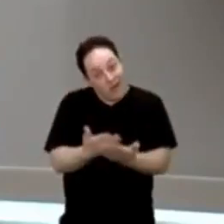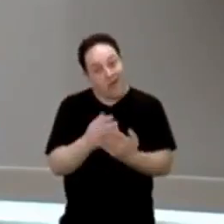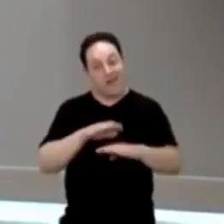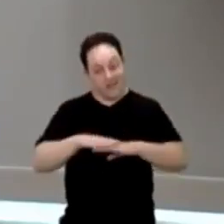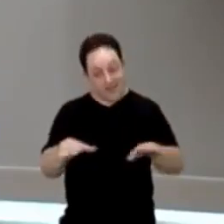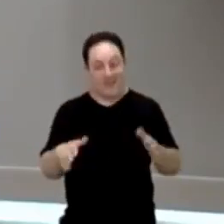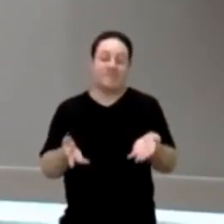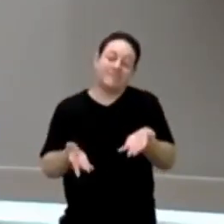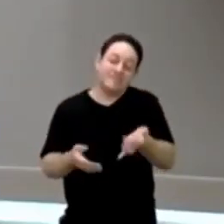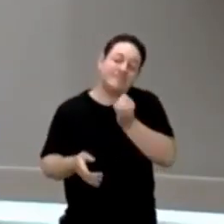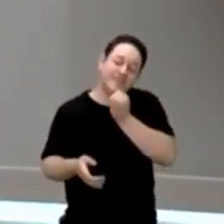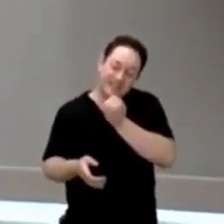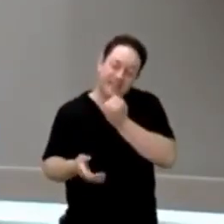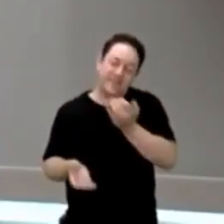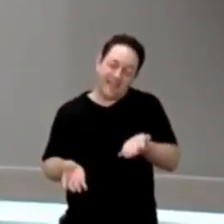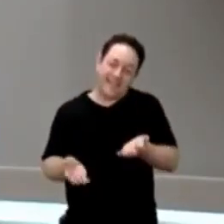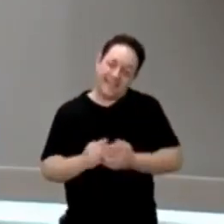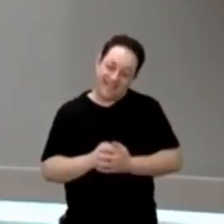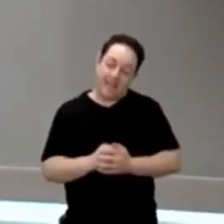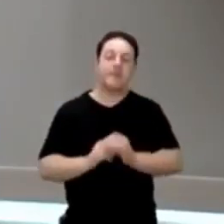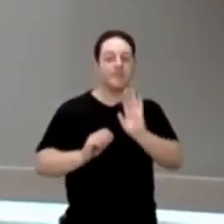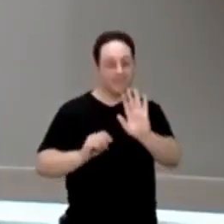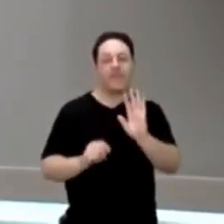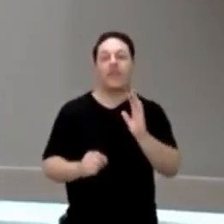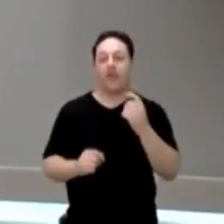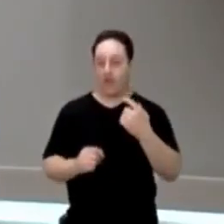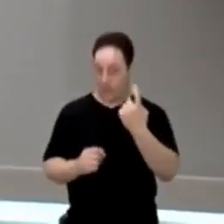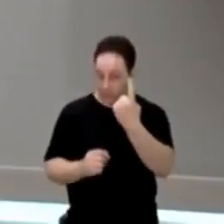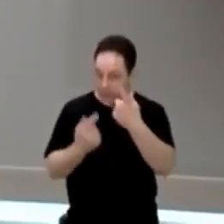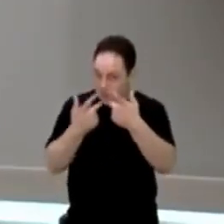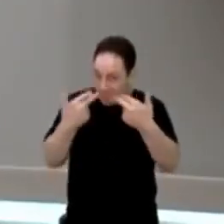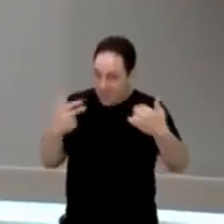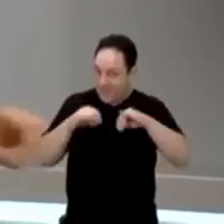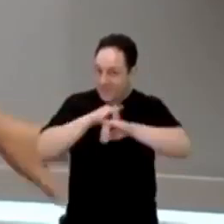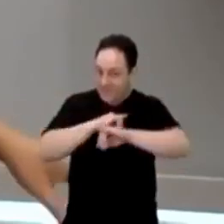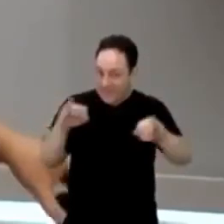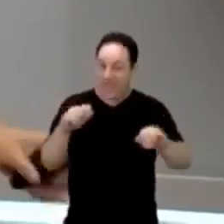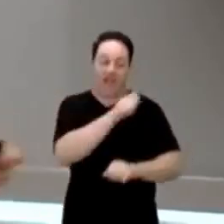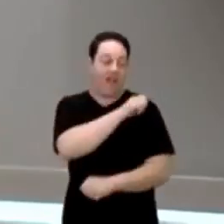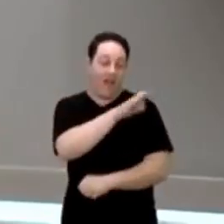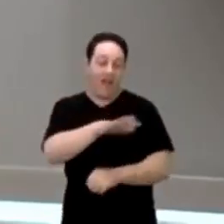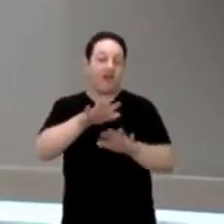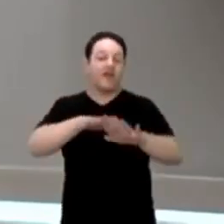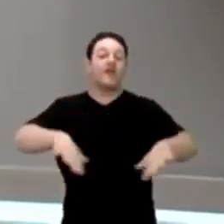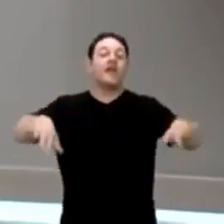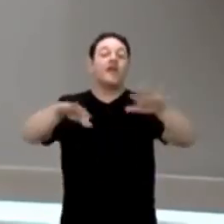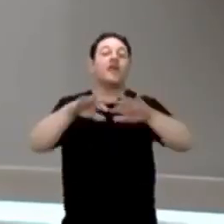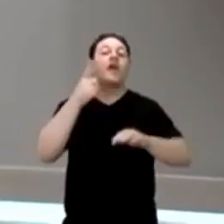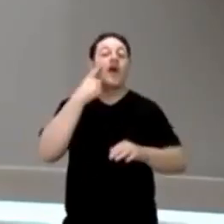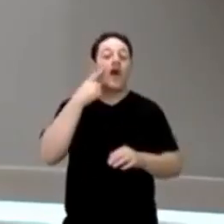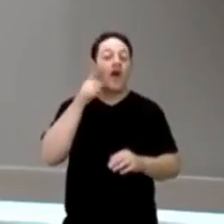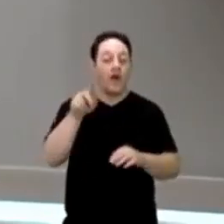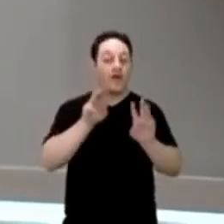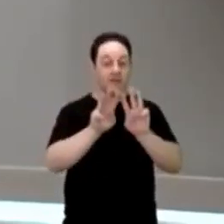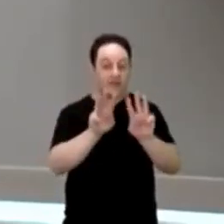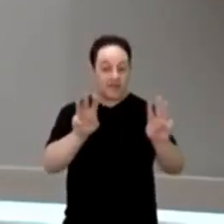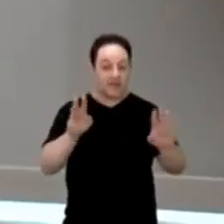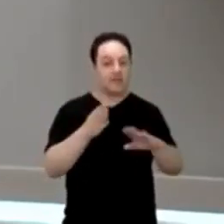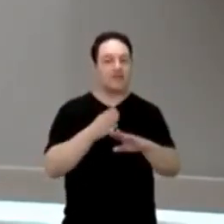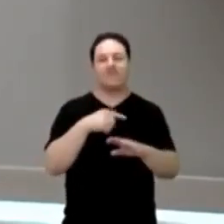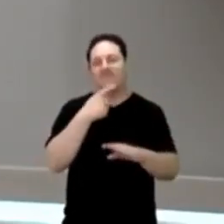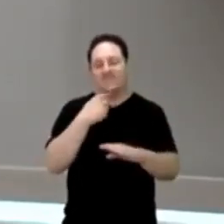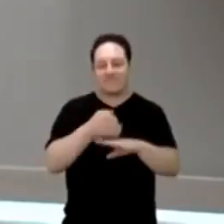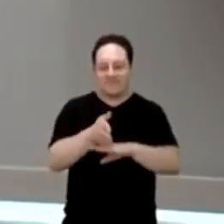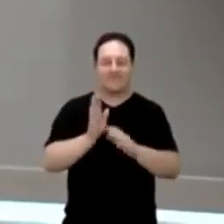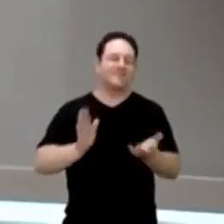aula, infelizmente. É, uma coisa que eu queria contar para vocês, alunos e alunas, a gente não vai conseguir entrar no site,